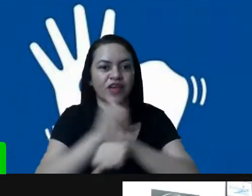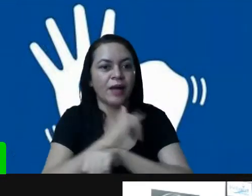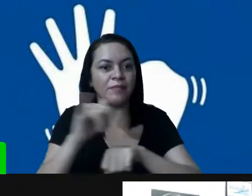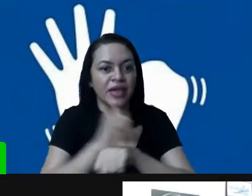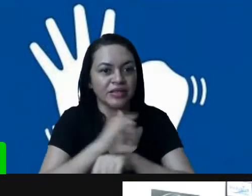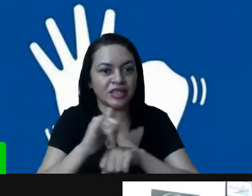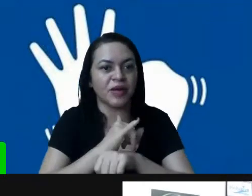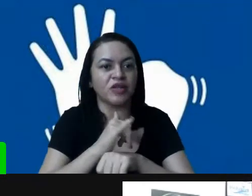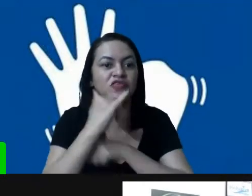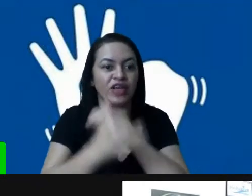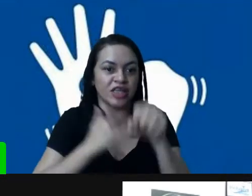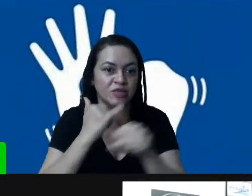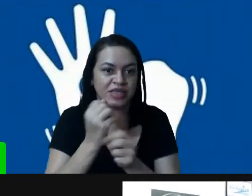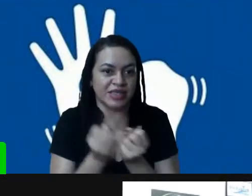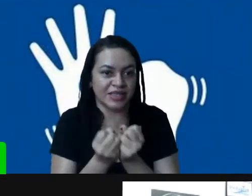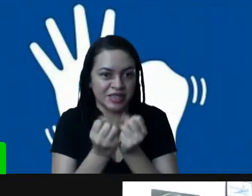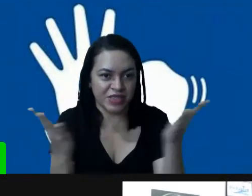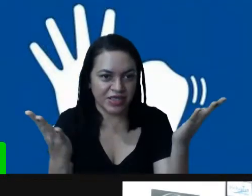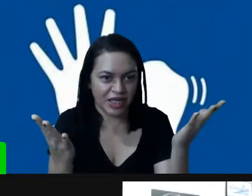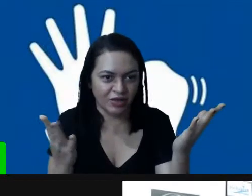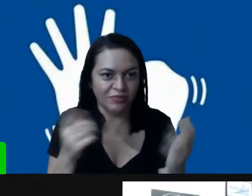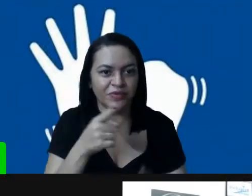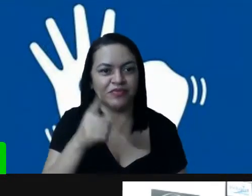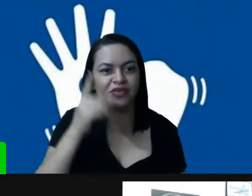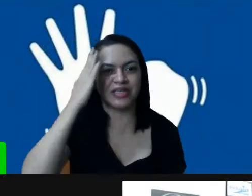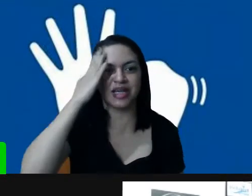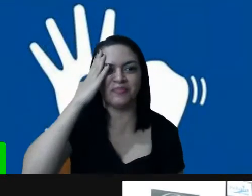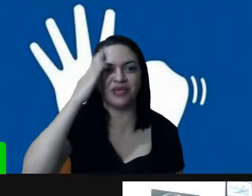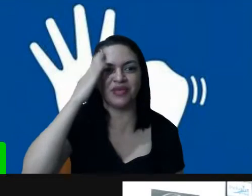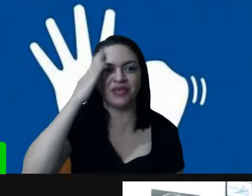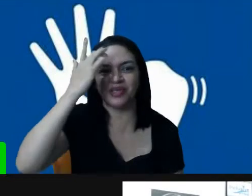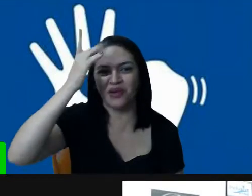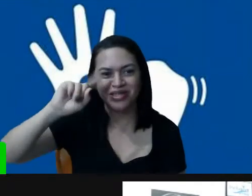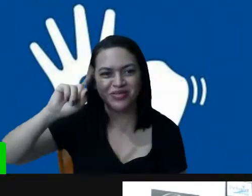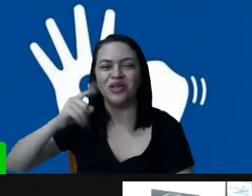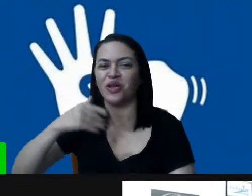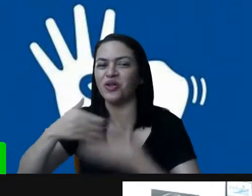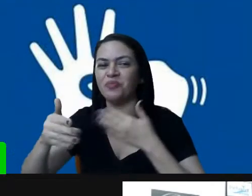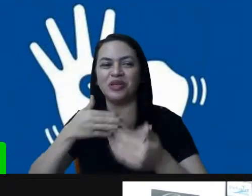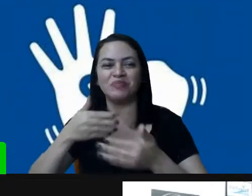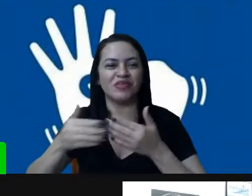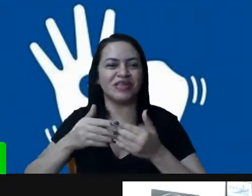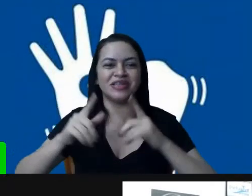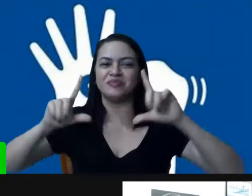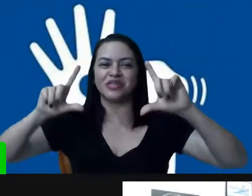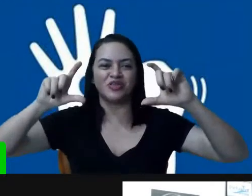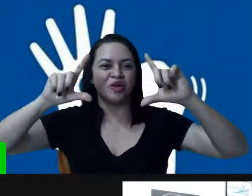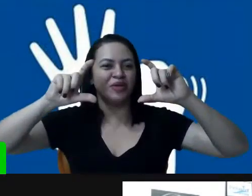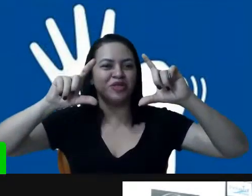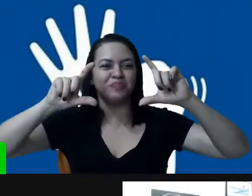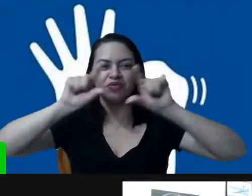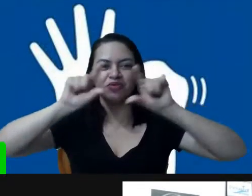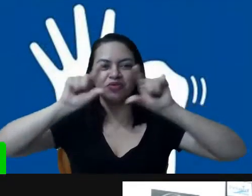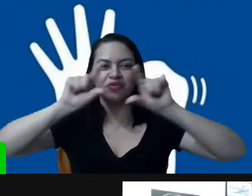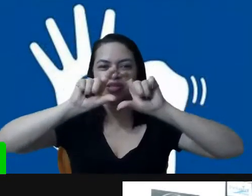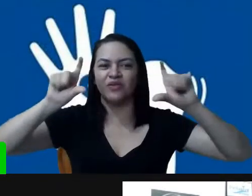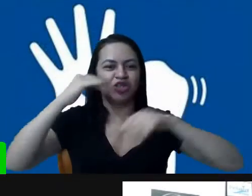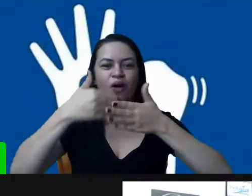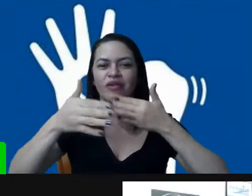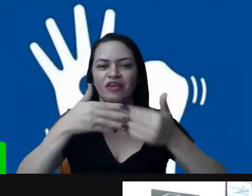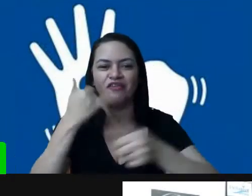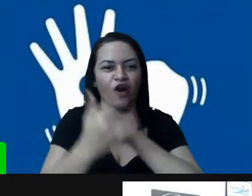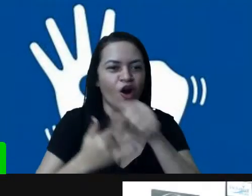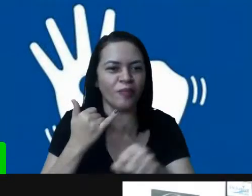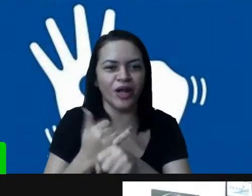algumas ferramentas para nós fazermos essa transmissão. Você sabe que não é fácil. Nós não podemos fazer transmissão somente pelo celular, de